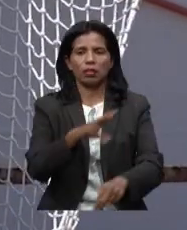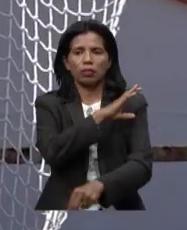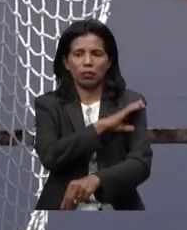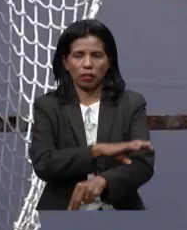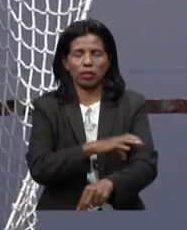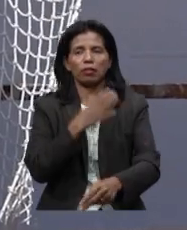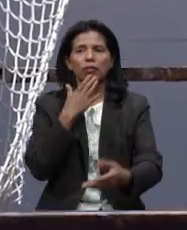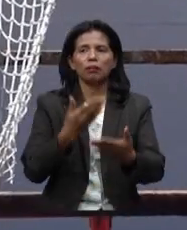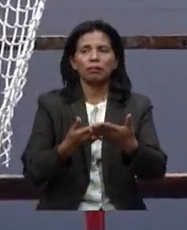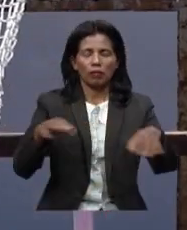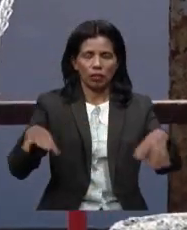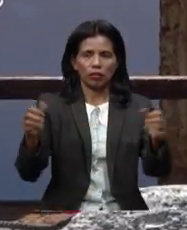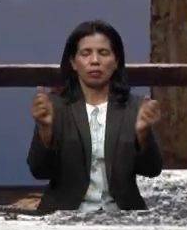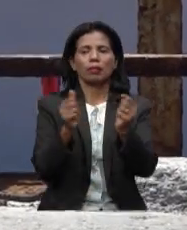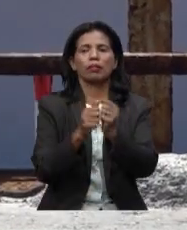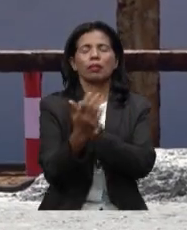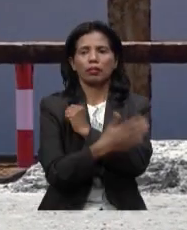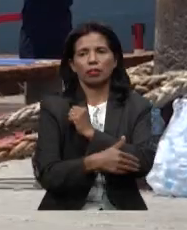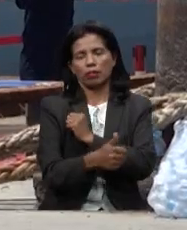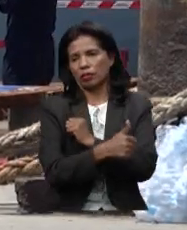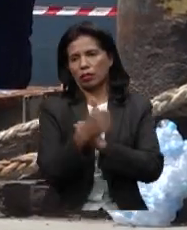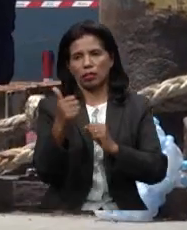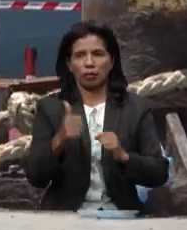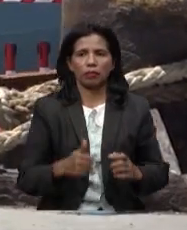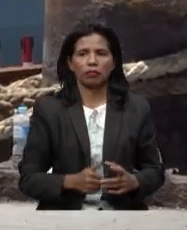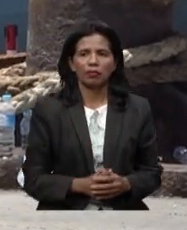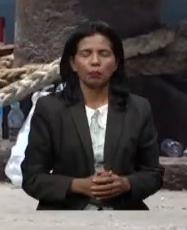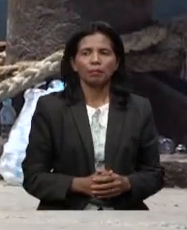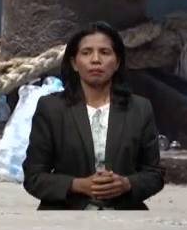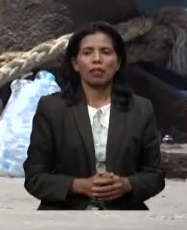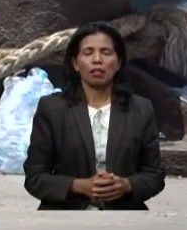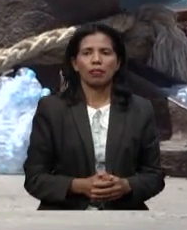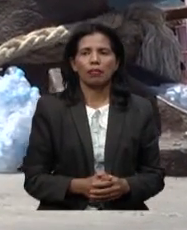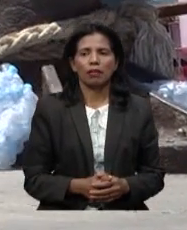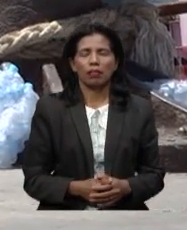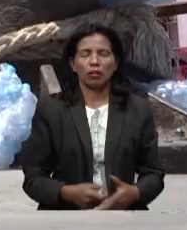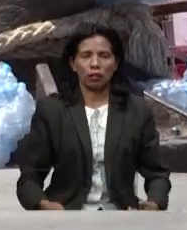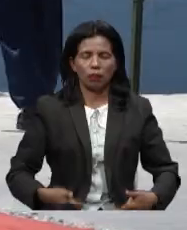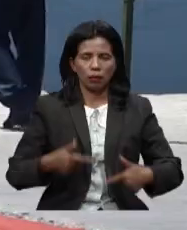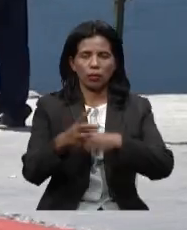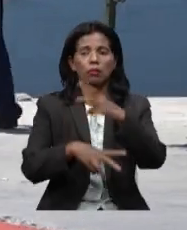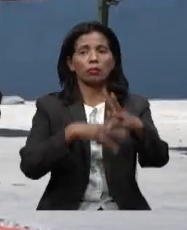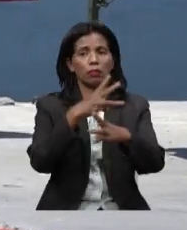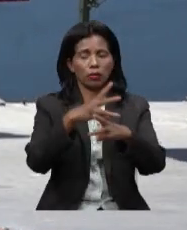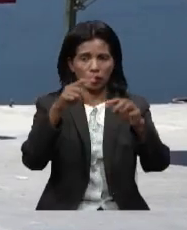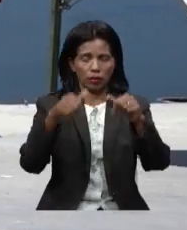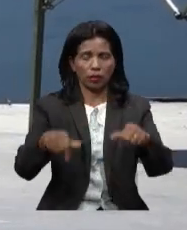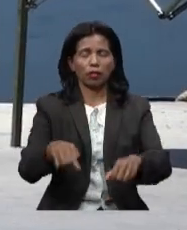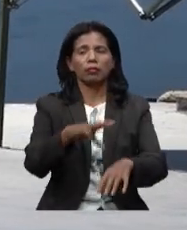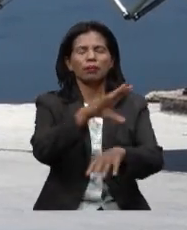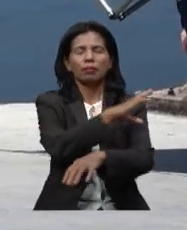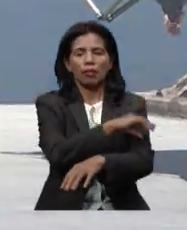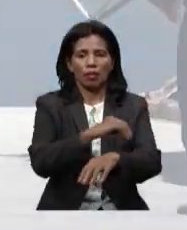no cooperação bilateral ho nação selo. Aku muris be mundo ni ida ne, ne be segurança